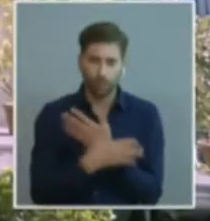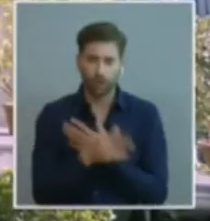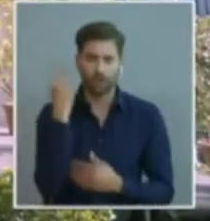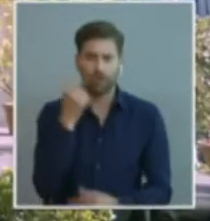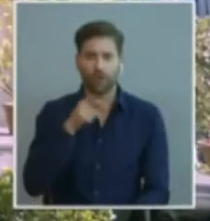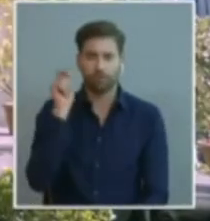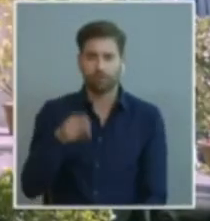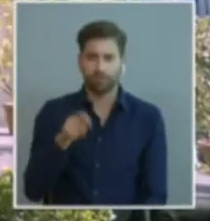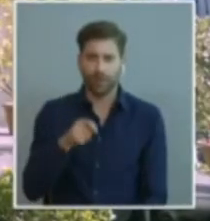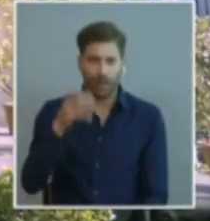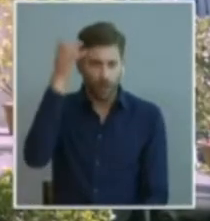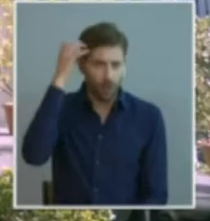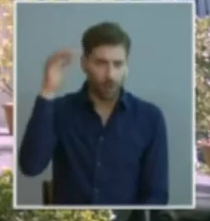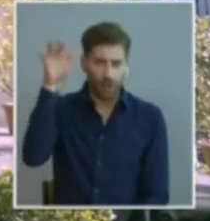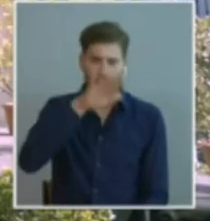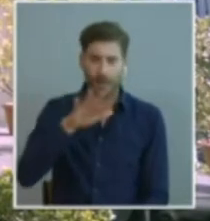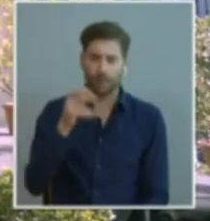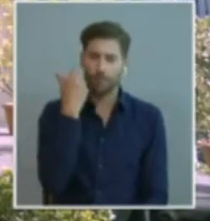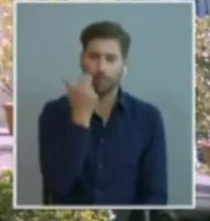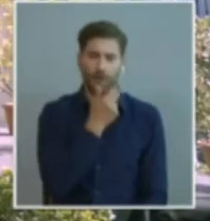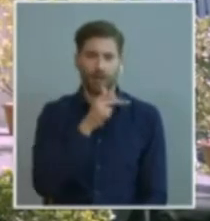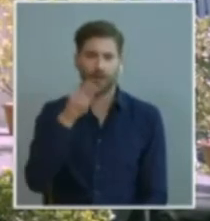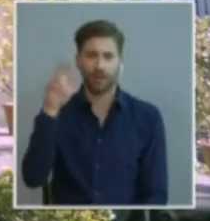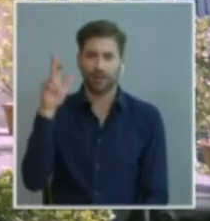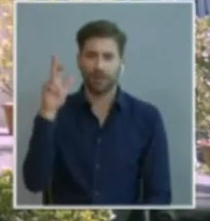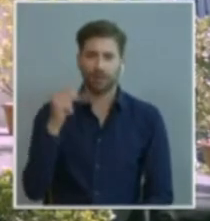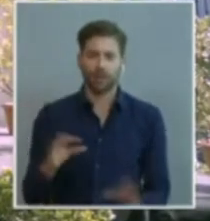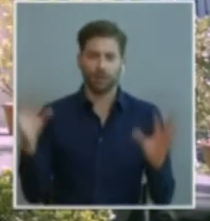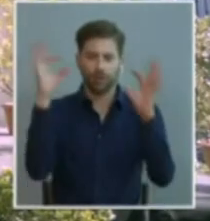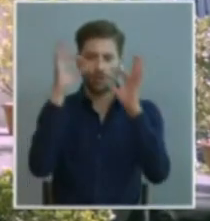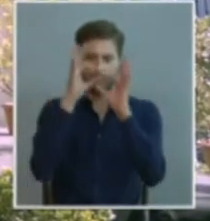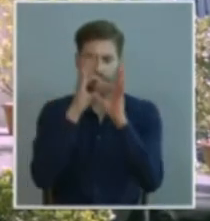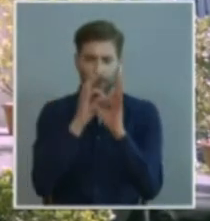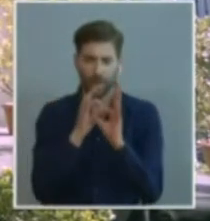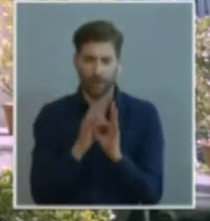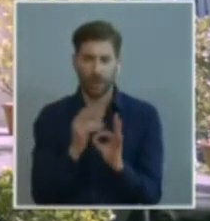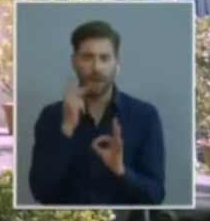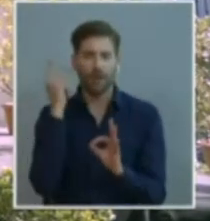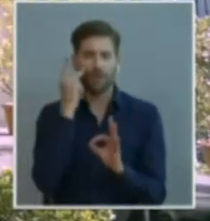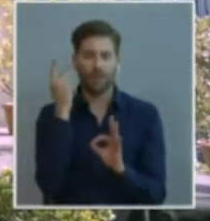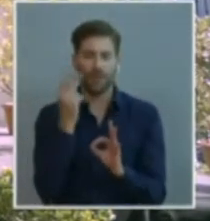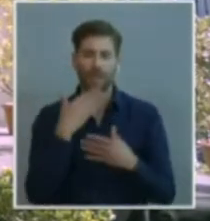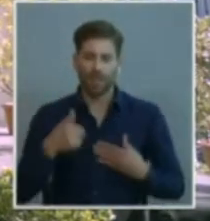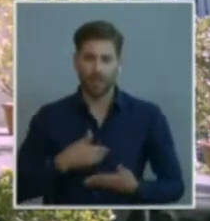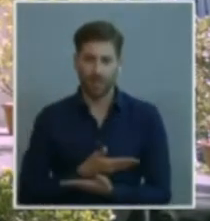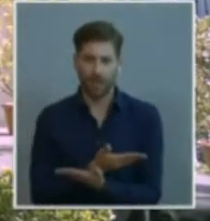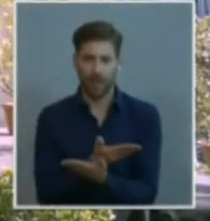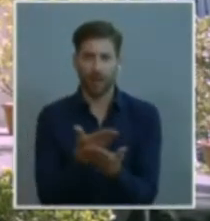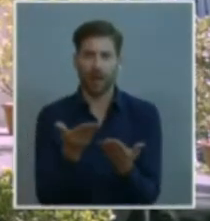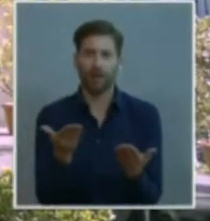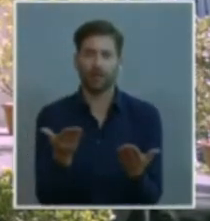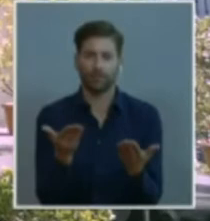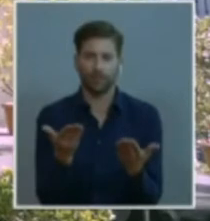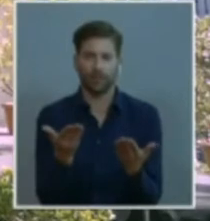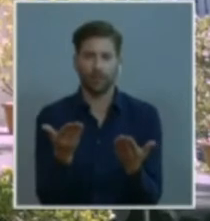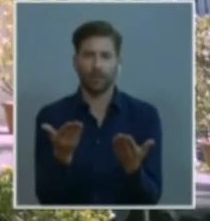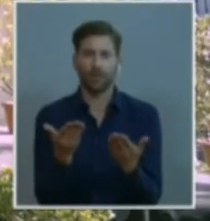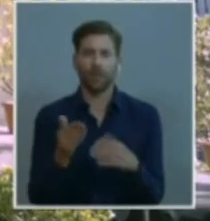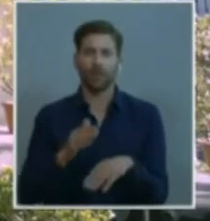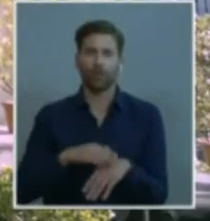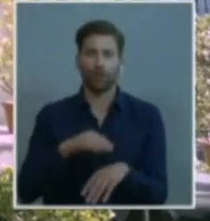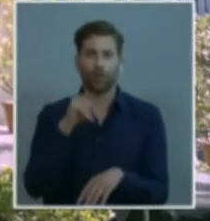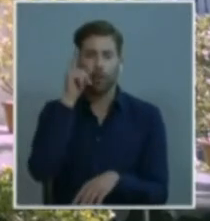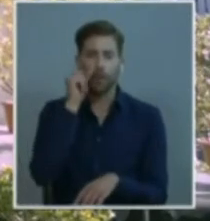seu reino não terá fim. Creio no Espírito Santo, Senhor que dá a vida, e procede do Pai e do